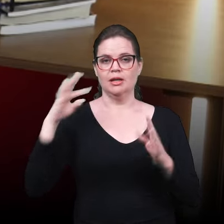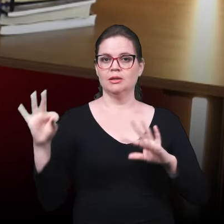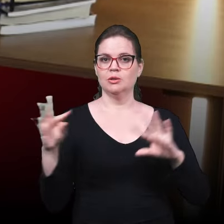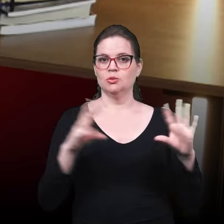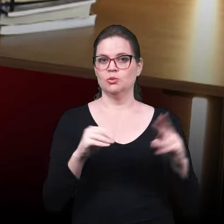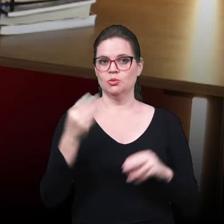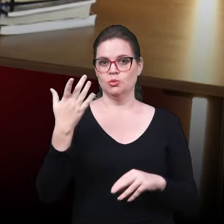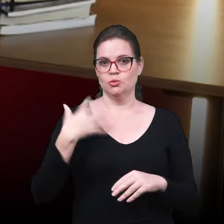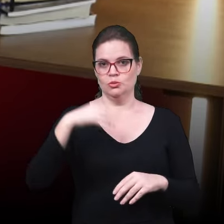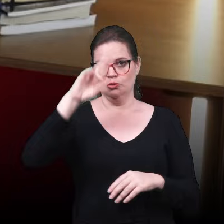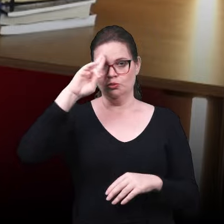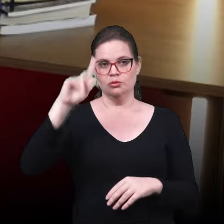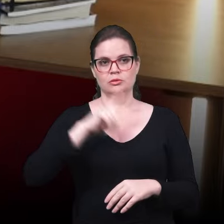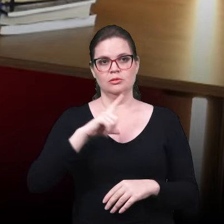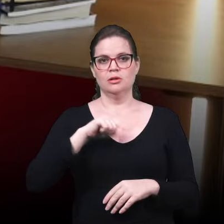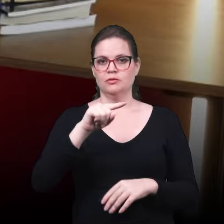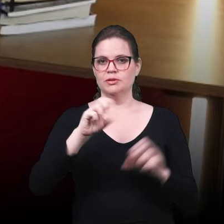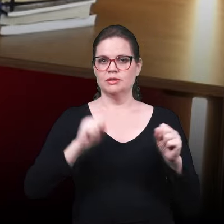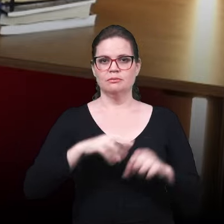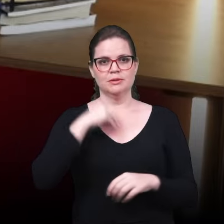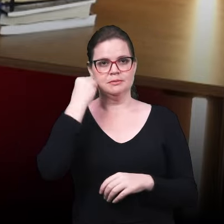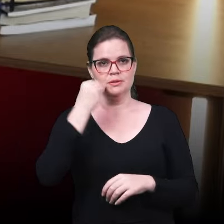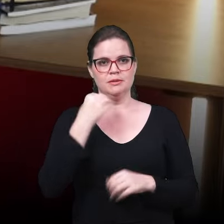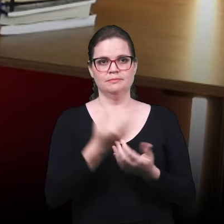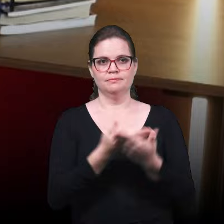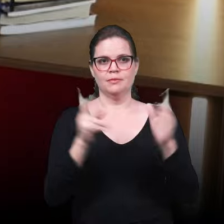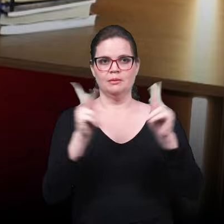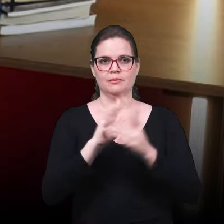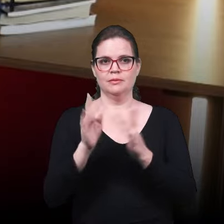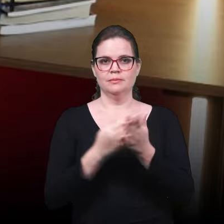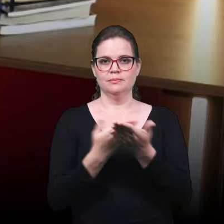e que você possa desfrutar disso. A todos, a